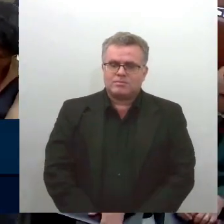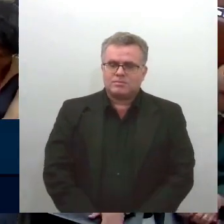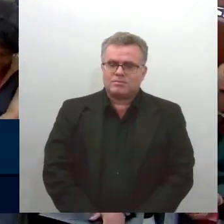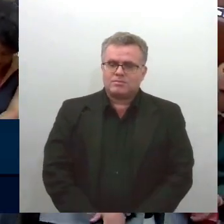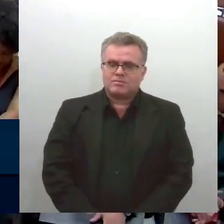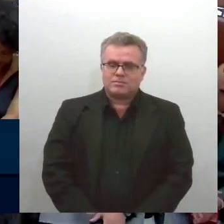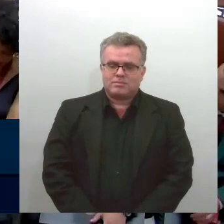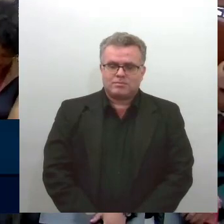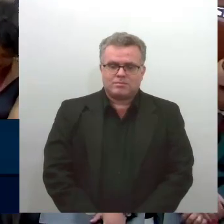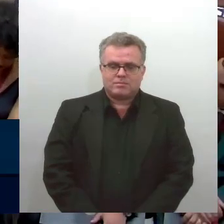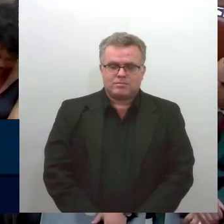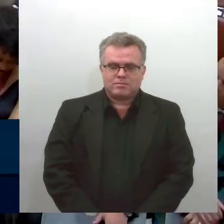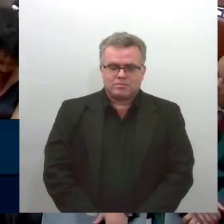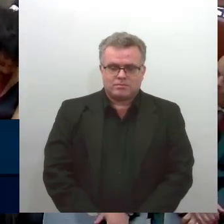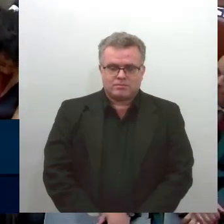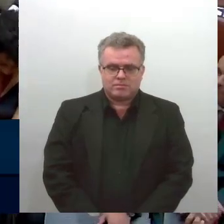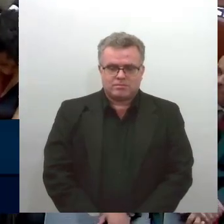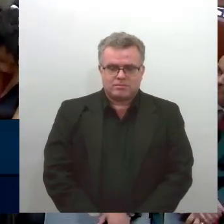Presente!